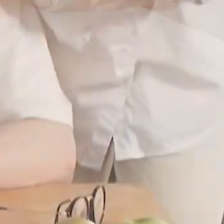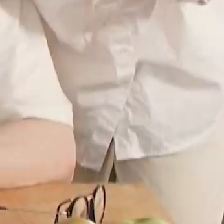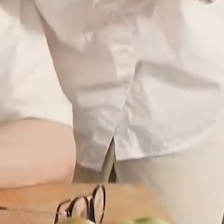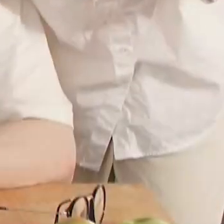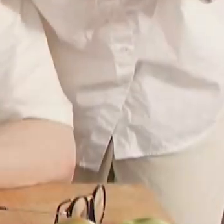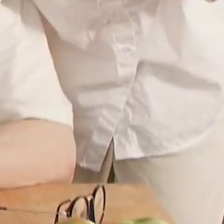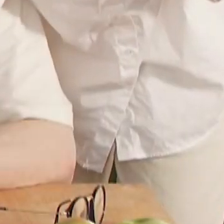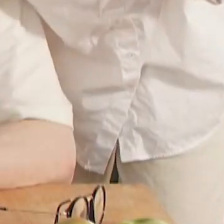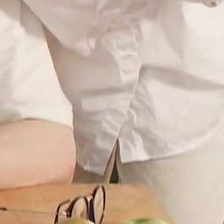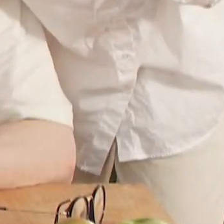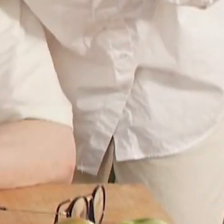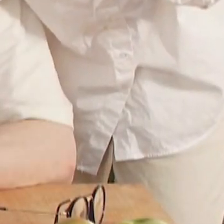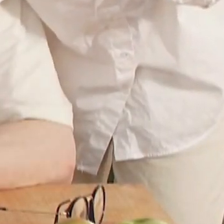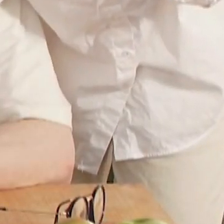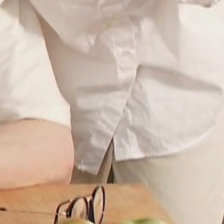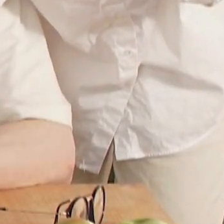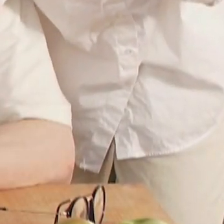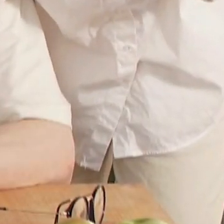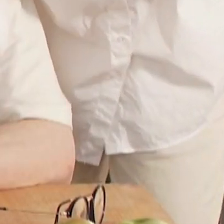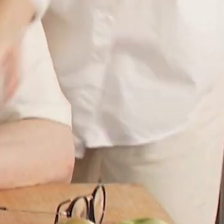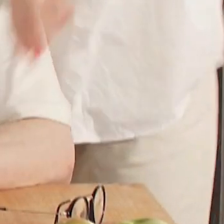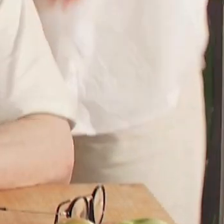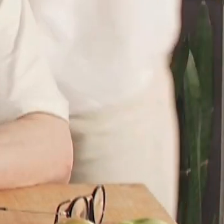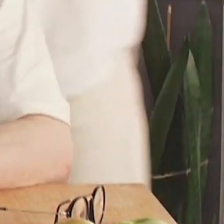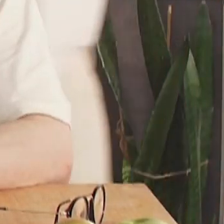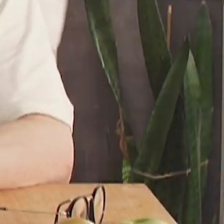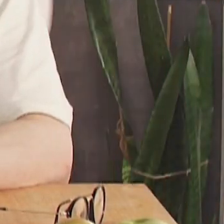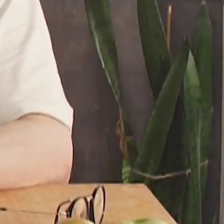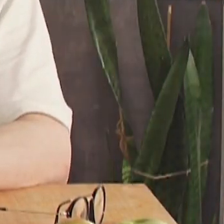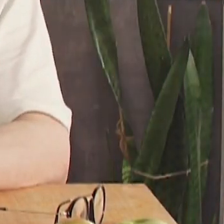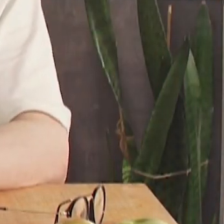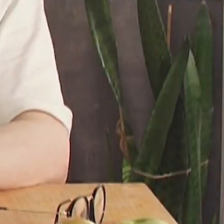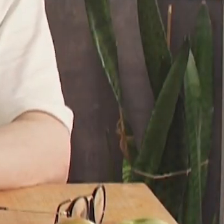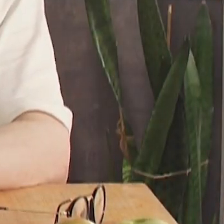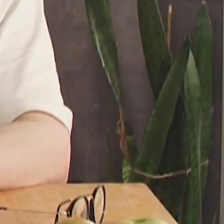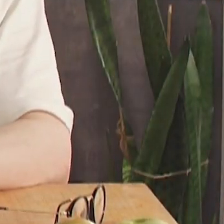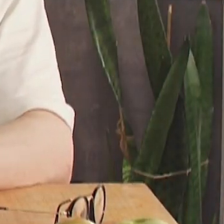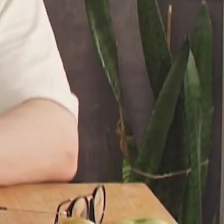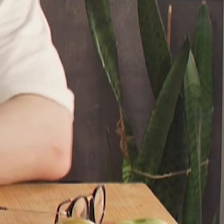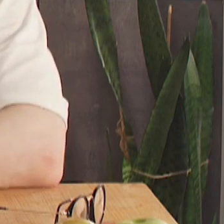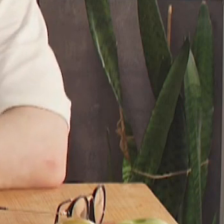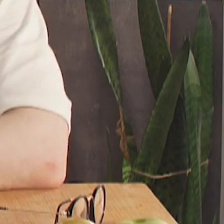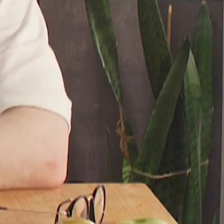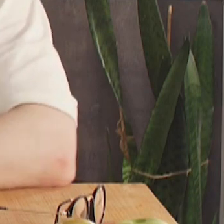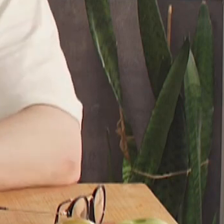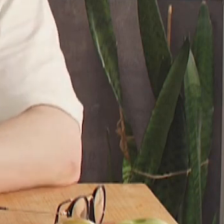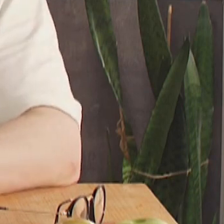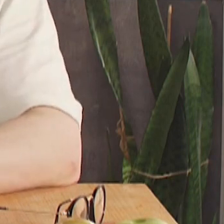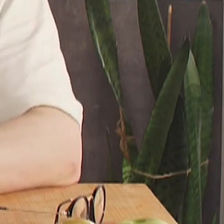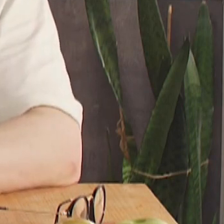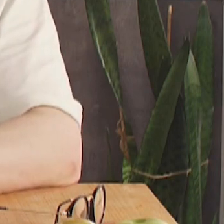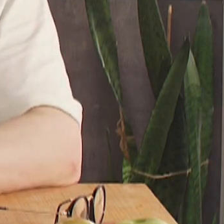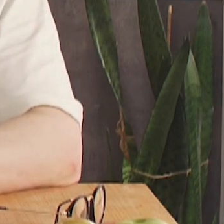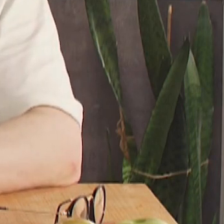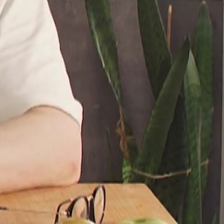que tenha aí um parcelamento direto com ele, mas com uma multa que está ali dentro, alguns juros que estão ali dentro, por exemplo,